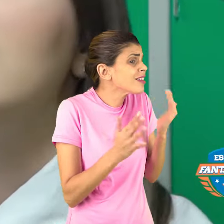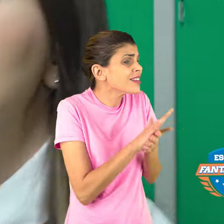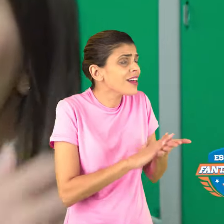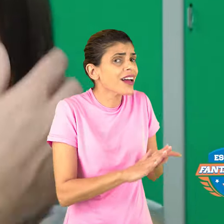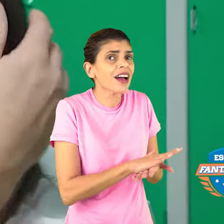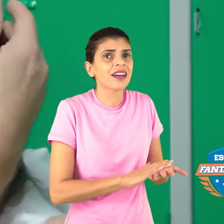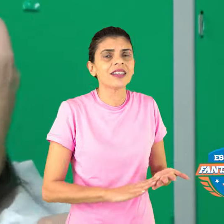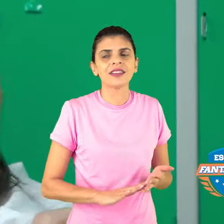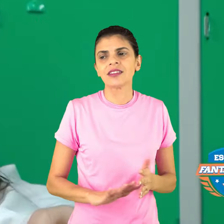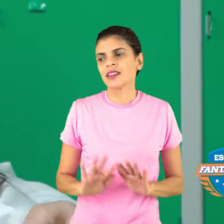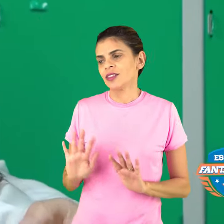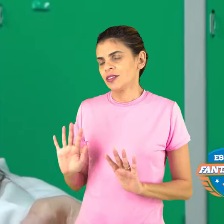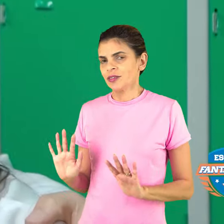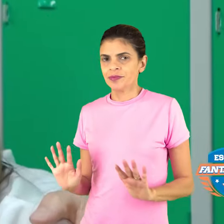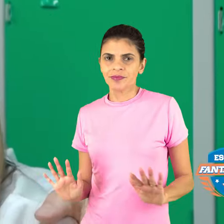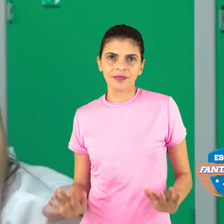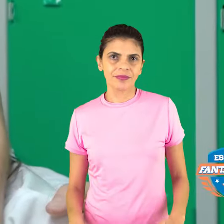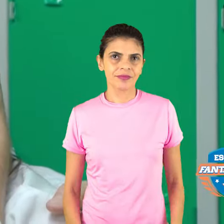mamãe.